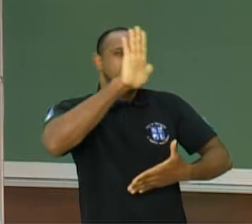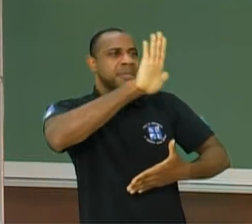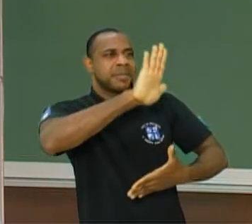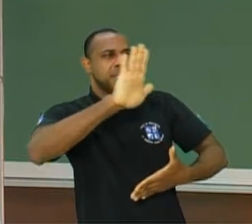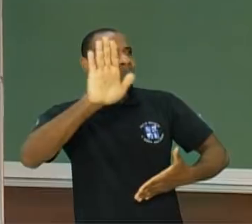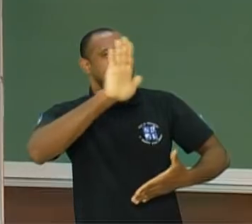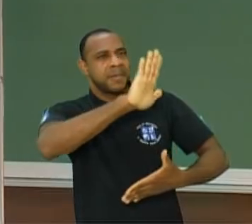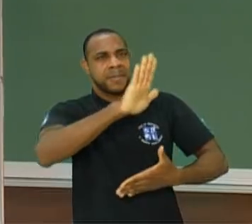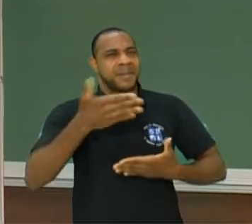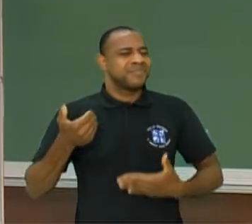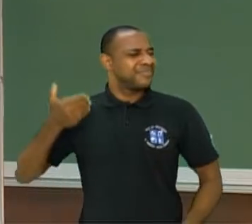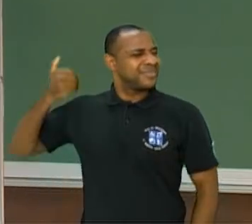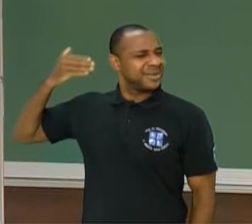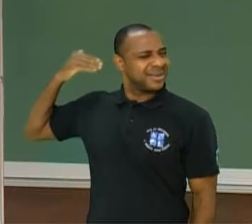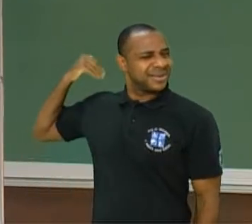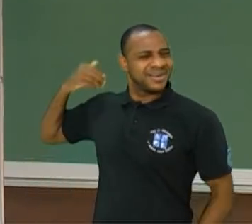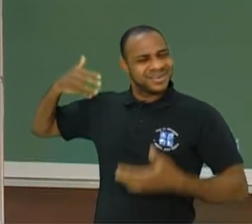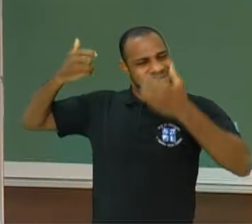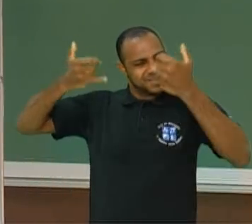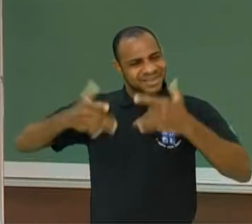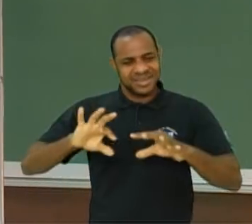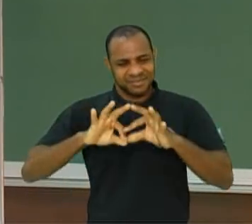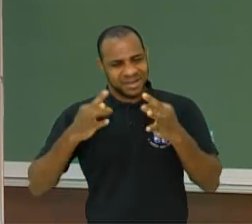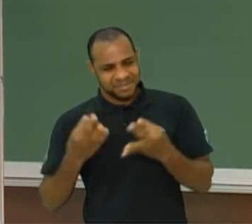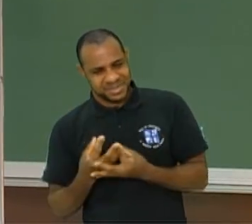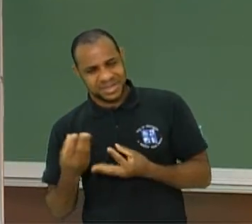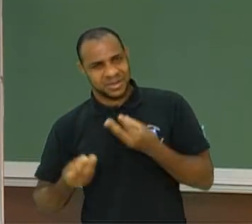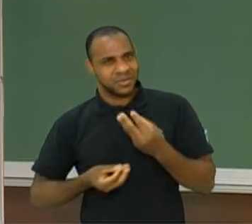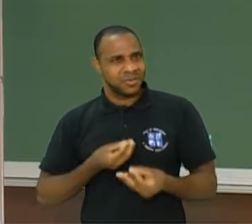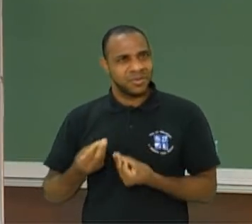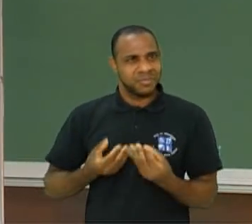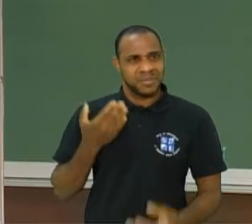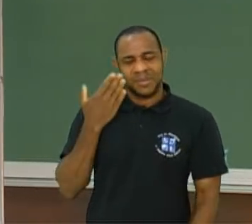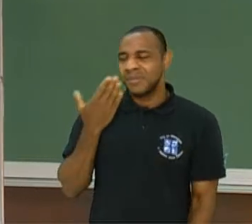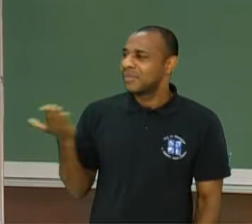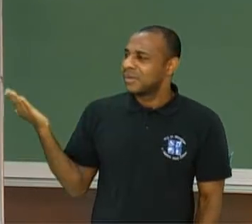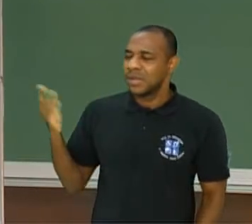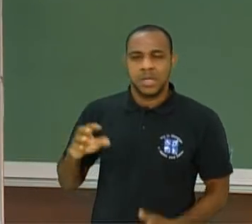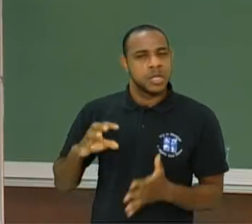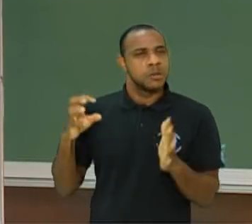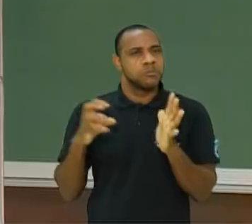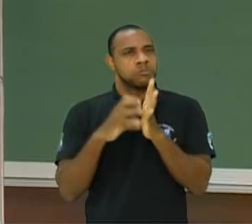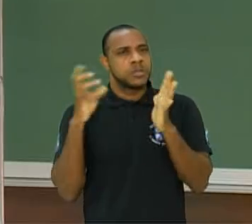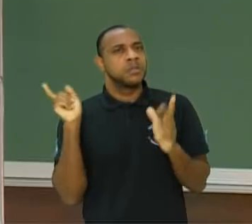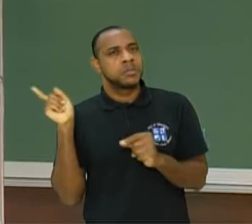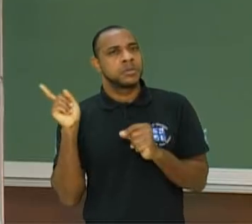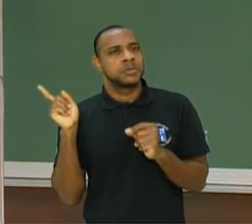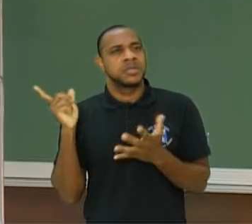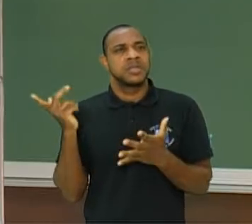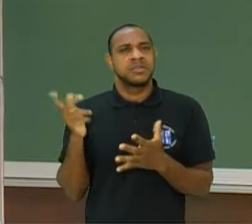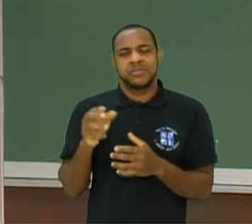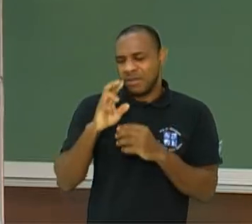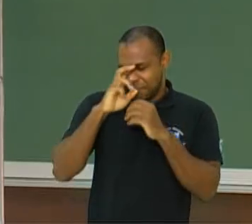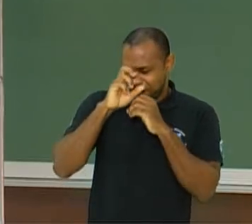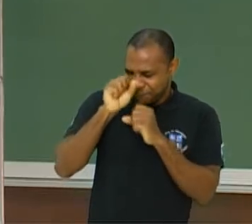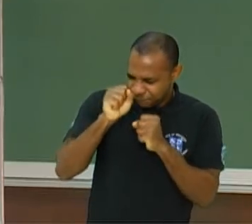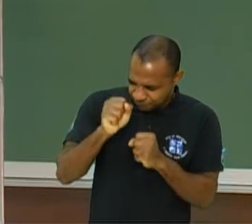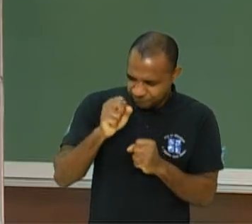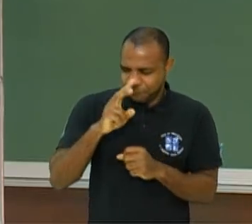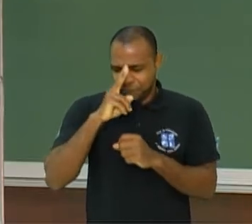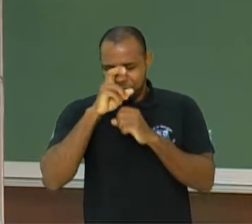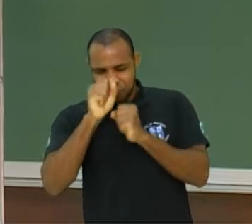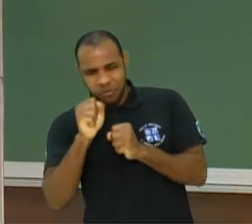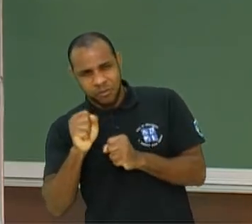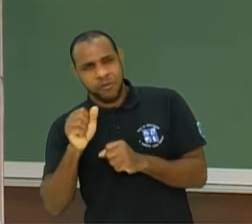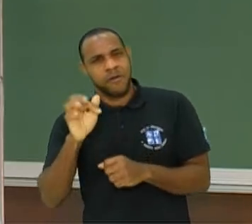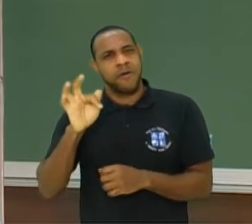da ancestralidade. Ela trouxe os patuás, que são o quê? Símbolo de fé, de força, né, para trazer